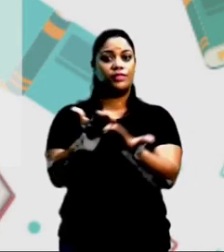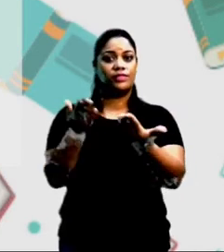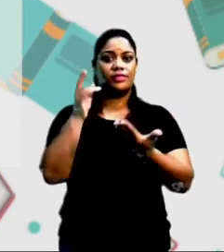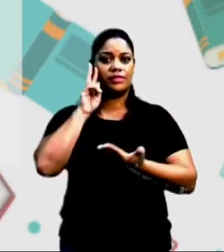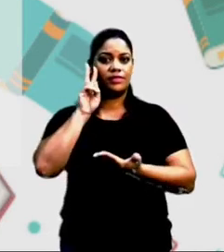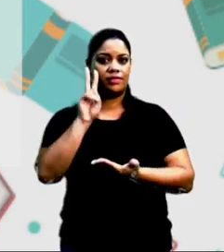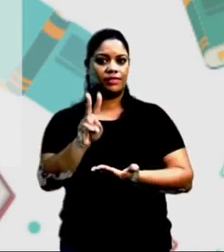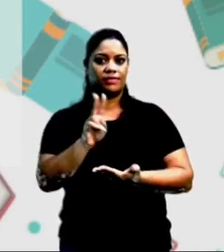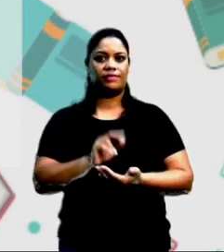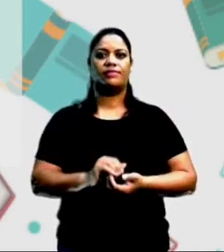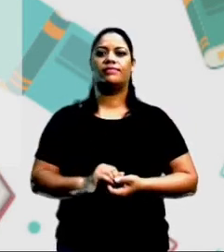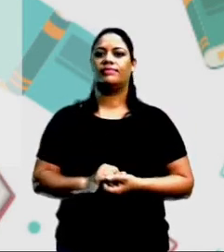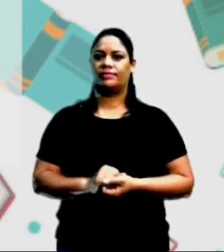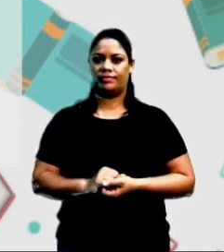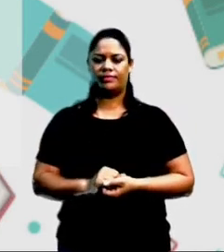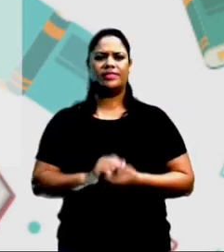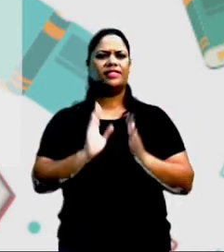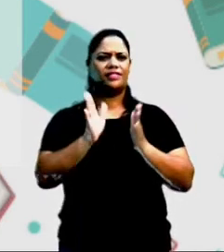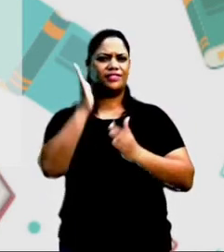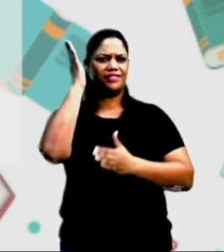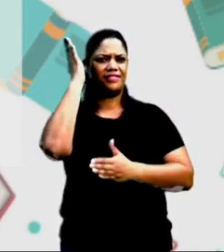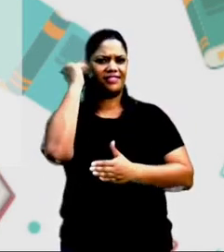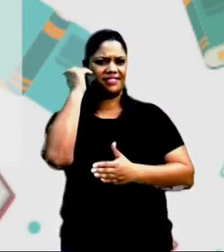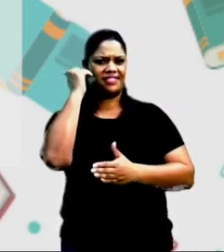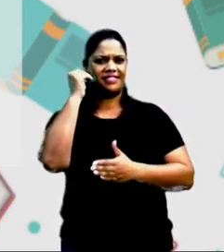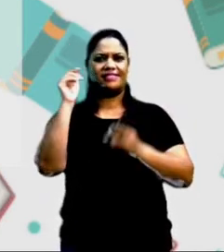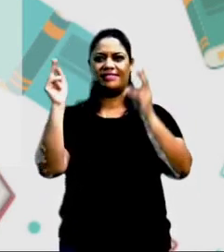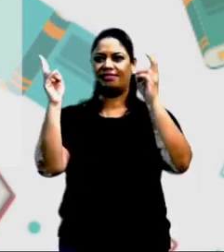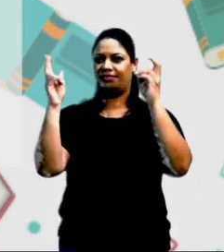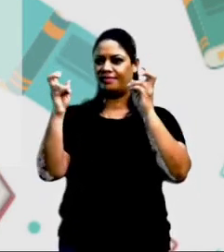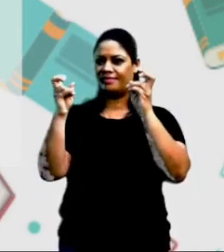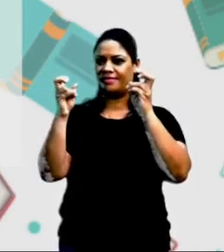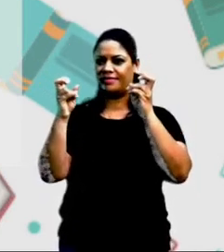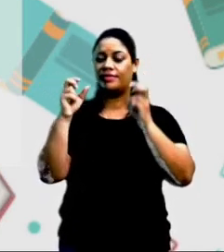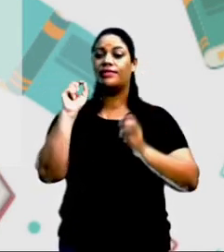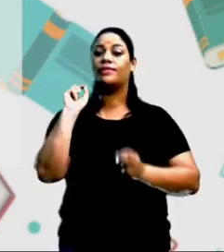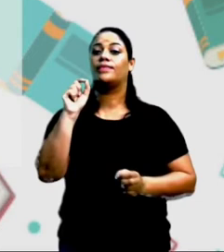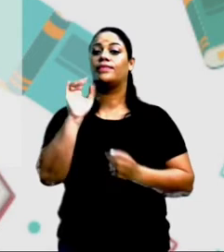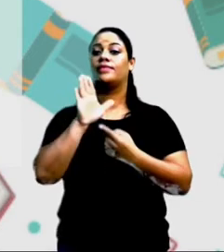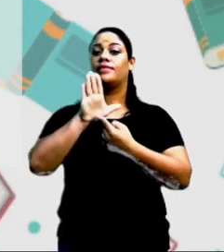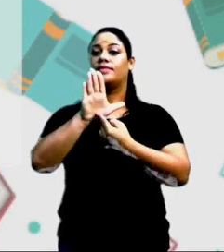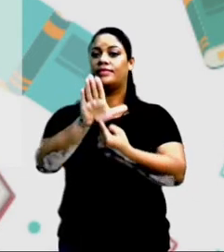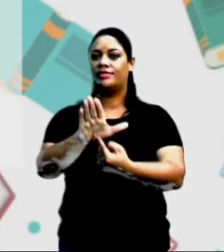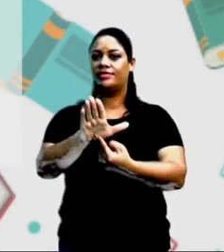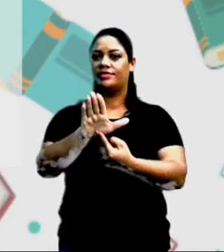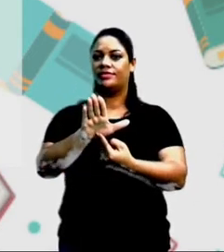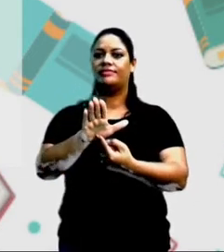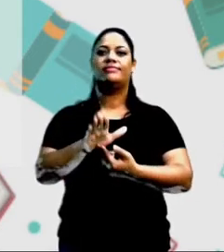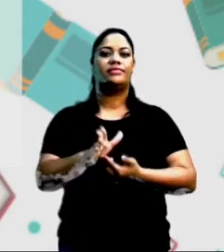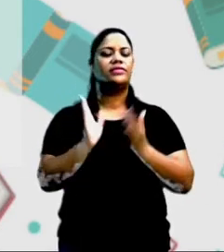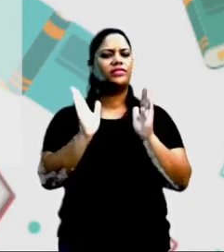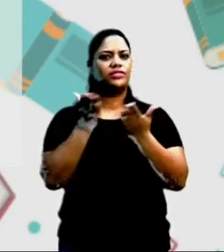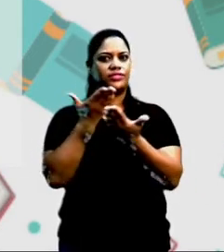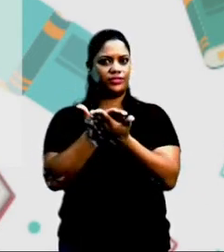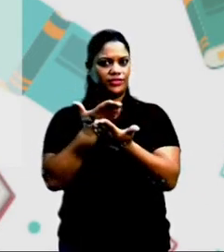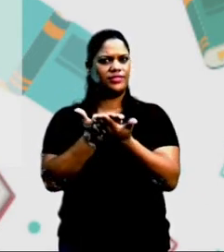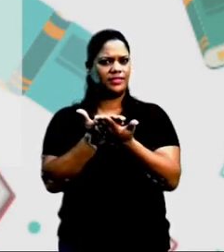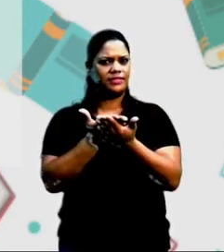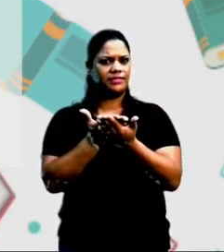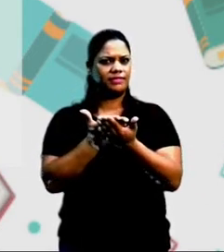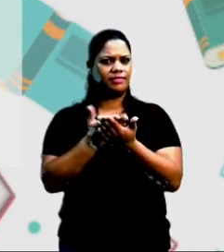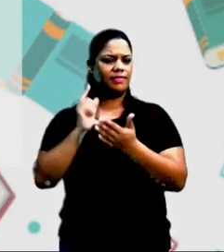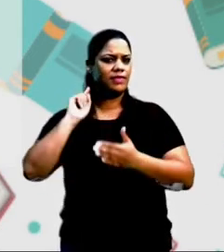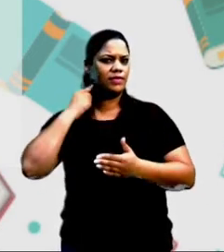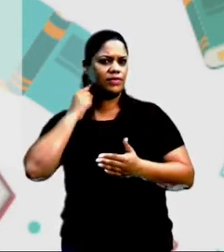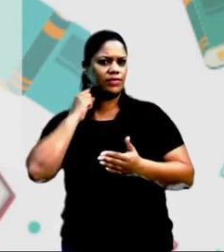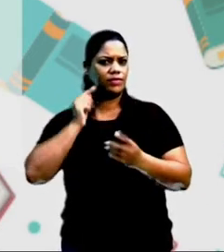ver. O que eu já sei sobre esse assunto? O que ele traz? Então, você já tinha estudado sobre o lixo